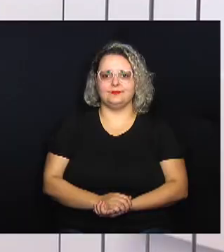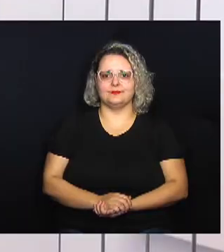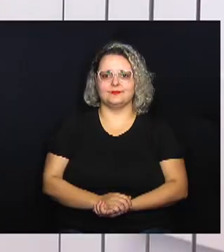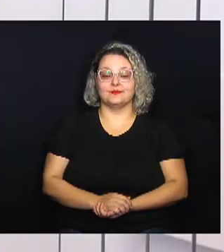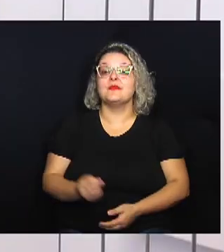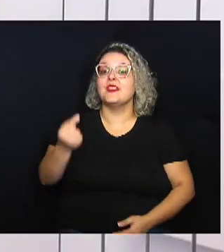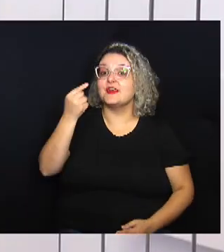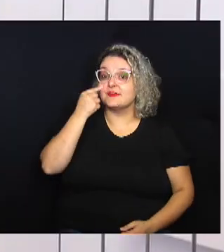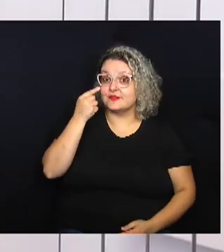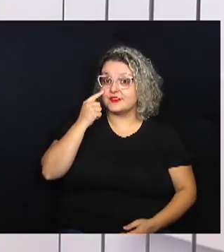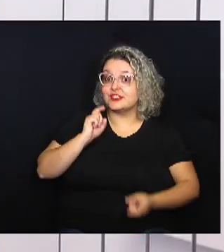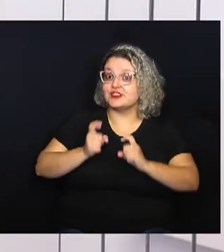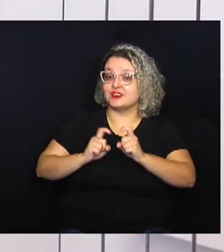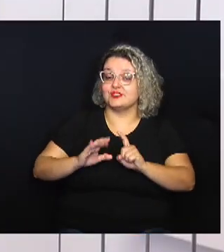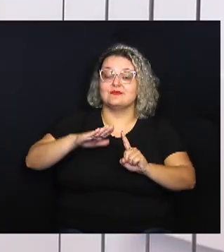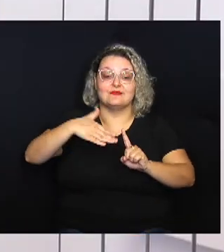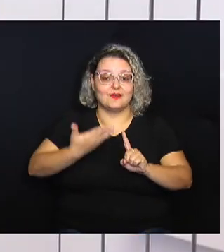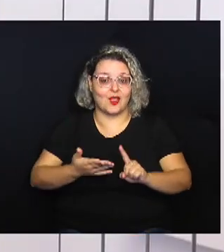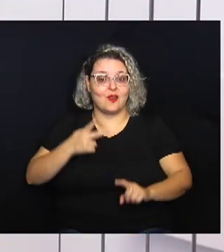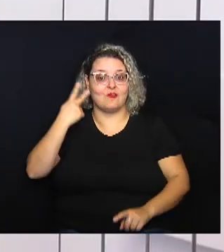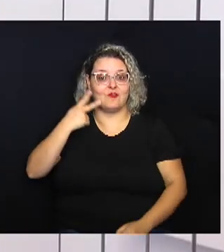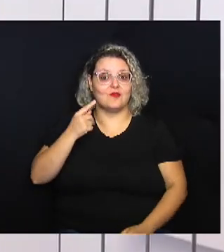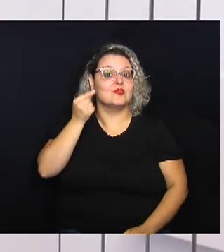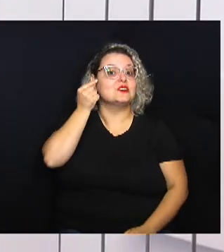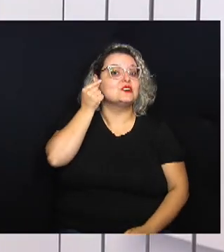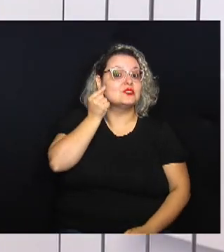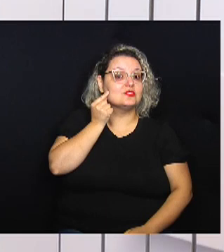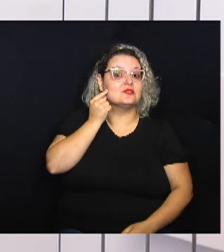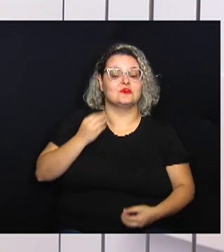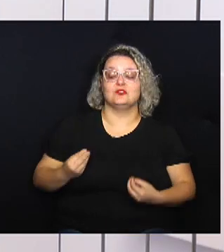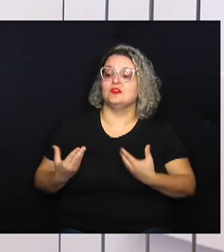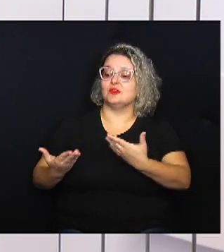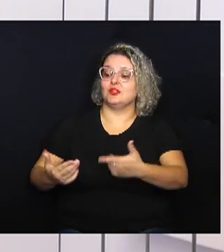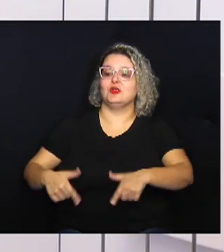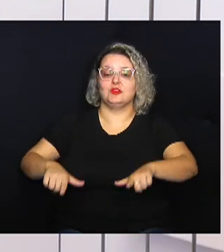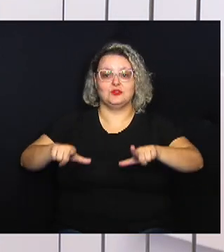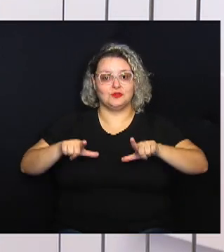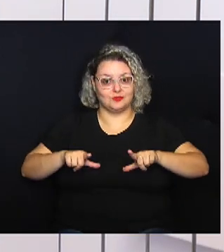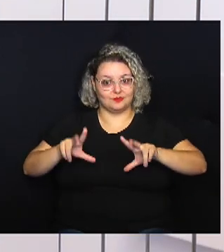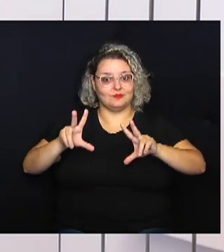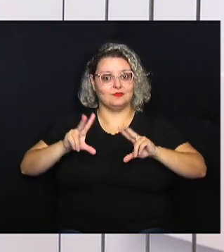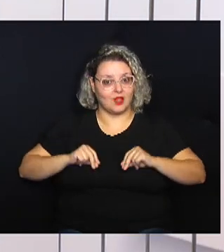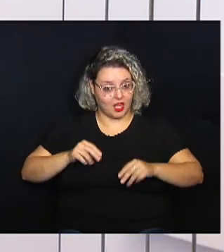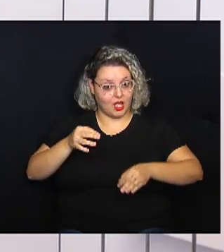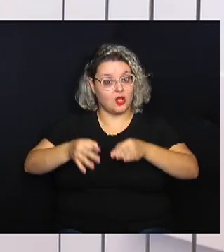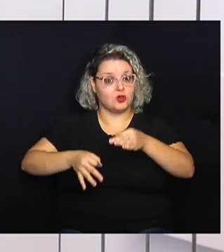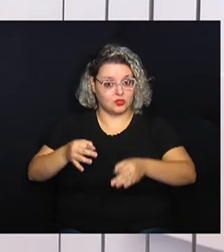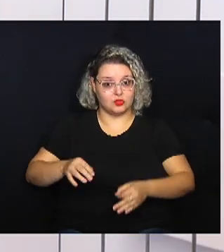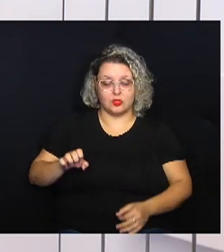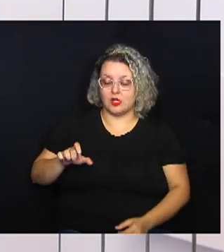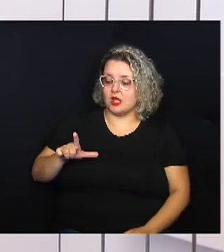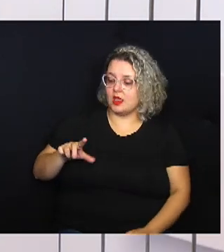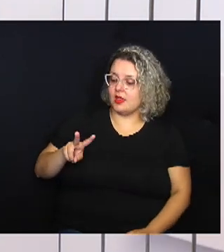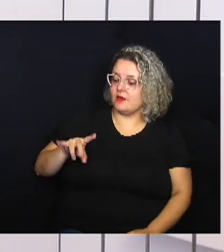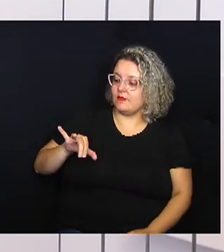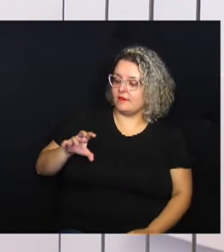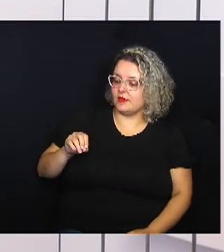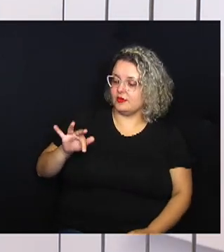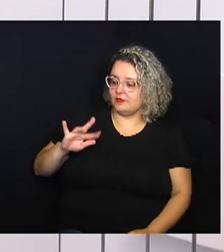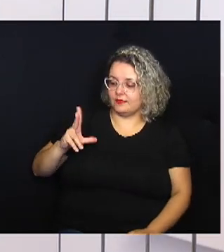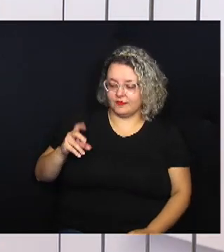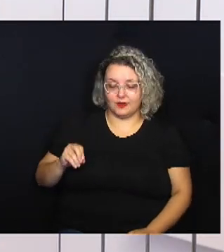e olha só em reunião solene o vereador Marcelo Silva entregou o diploma de mérito jurídico Elvino Silva Filho